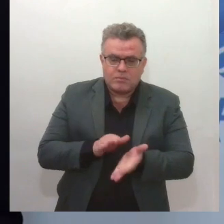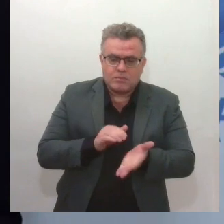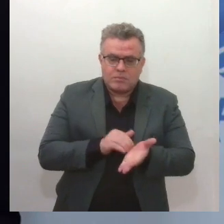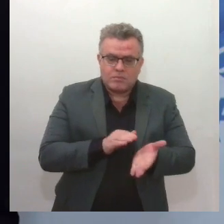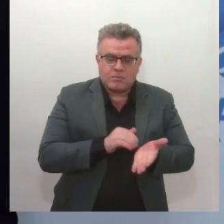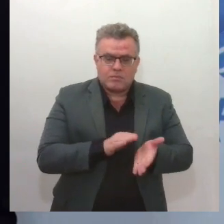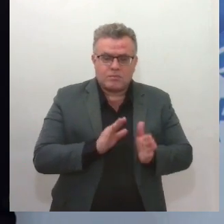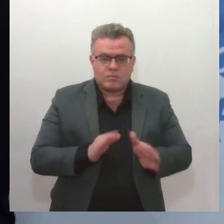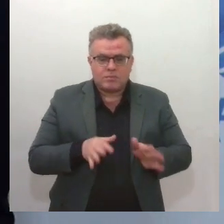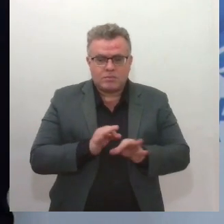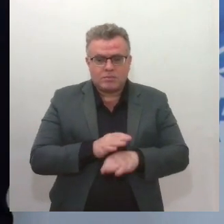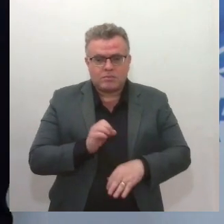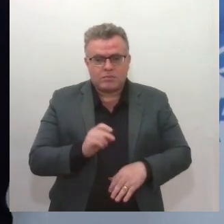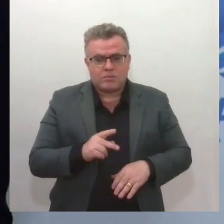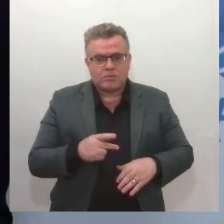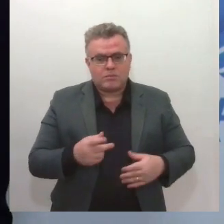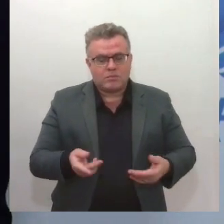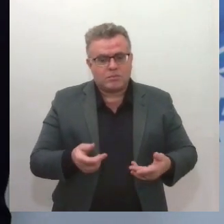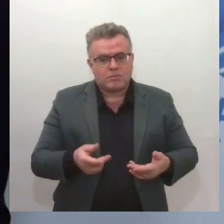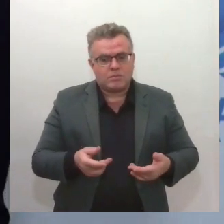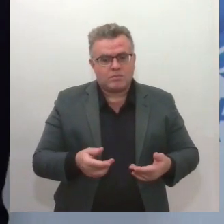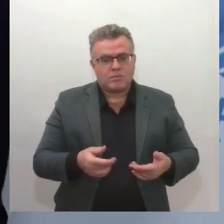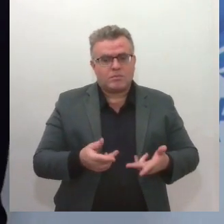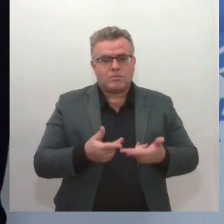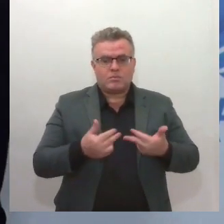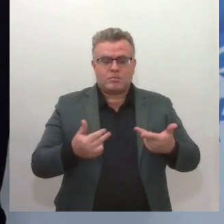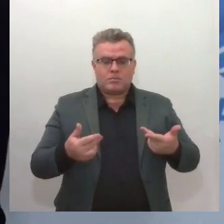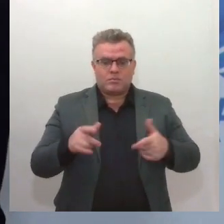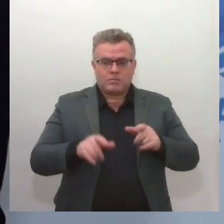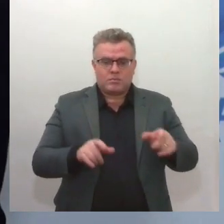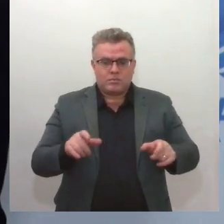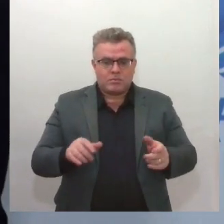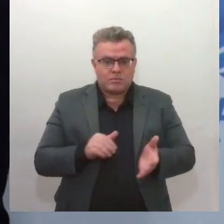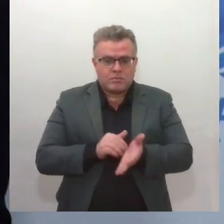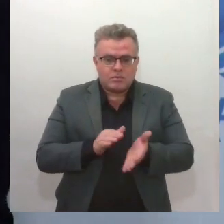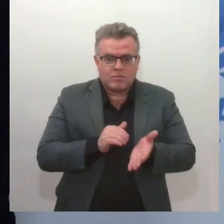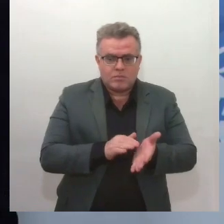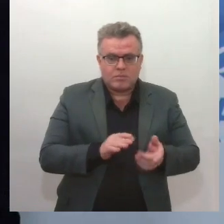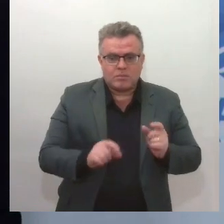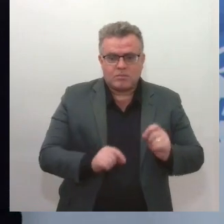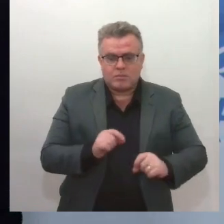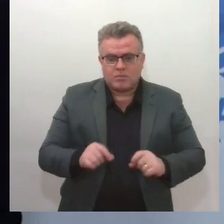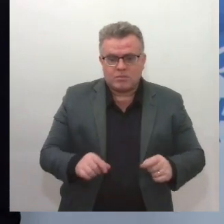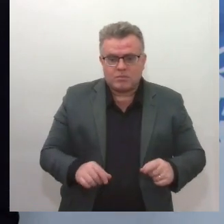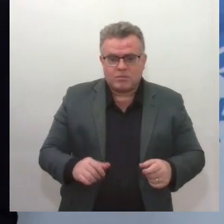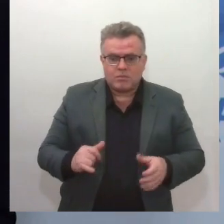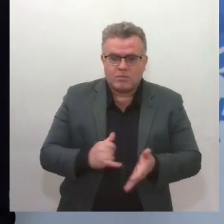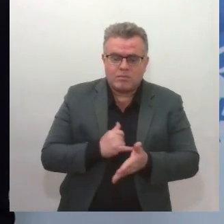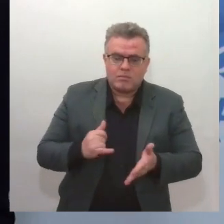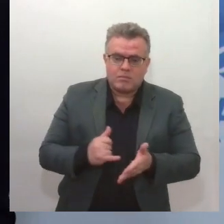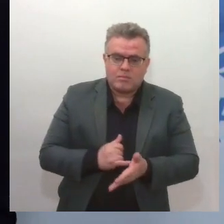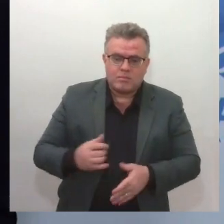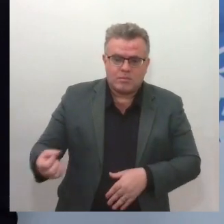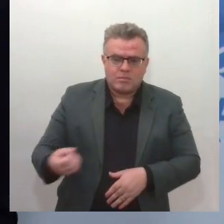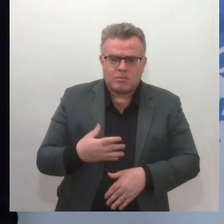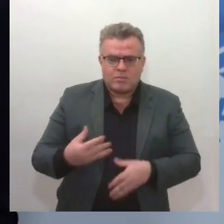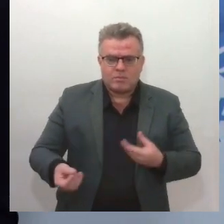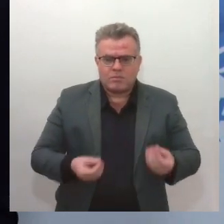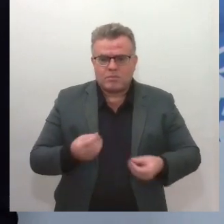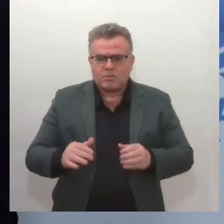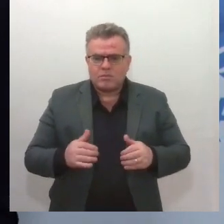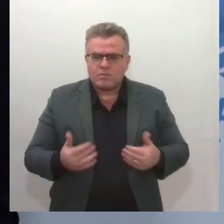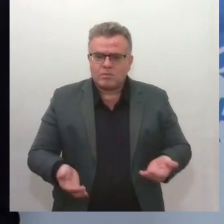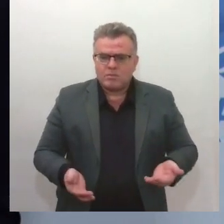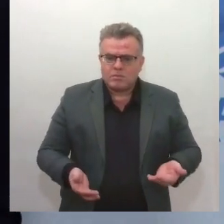mesmo com todas essas exonerações, que eles falam de enxugar a folha, foram feitos novos contratos. Então, se isso está acontecendo, por que estão sendo